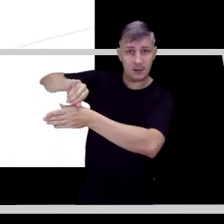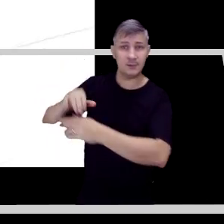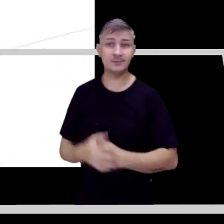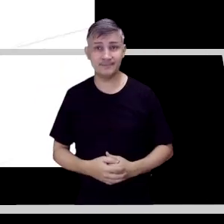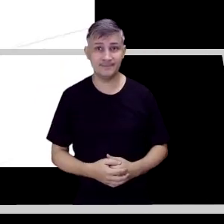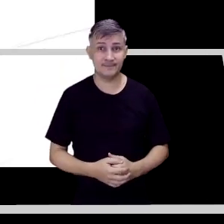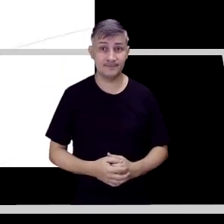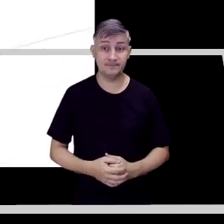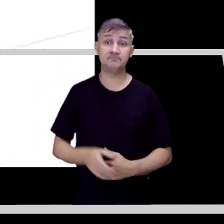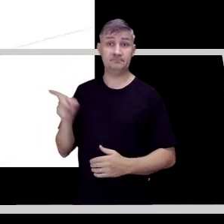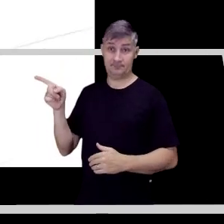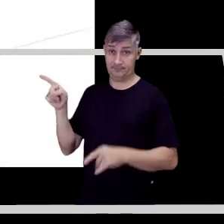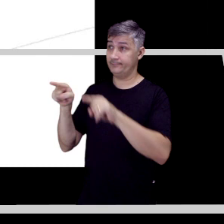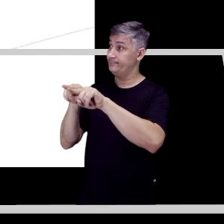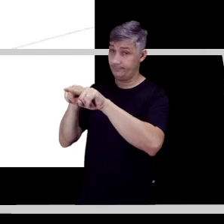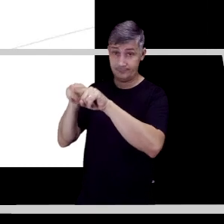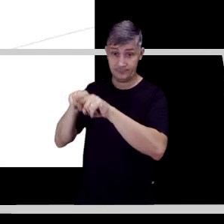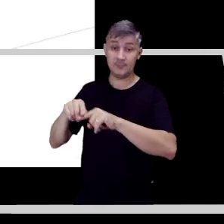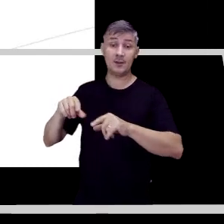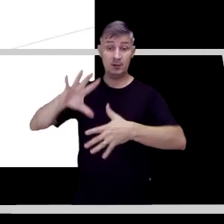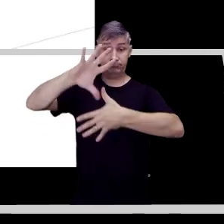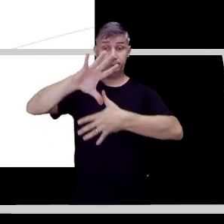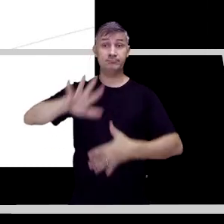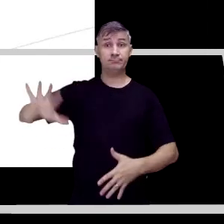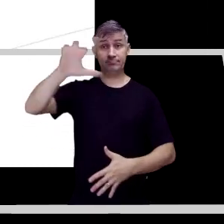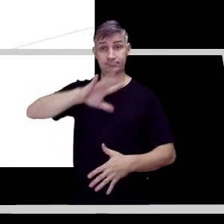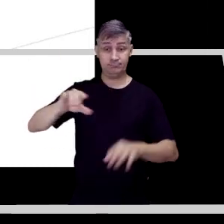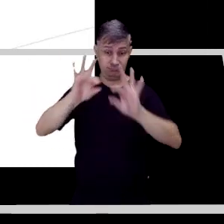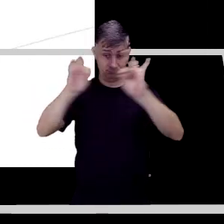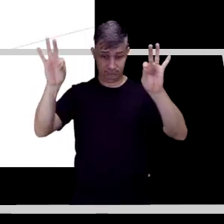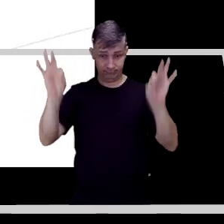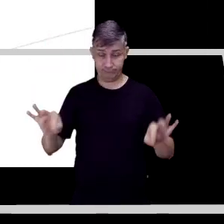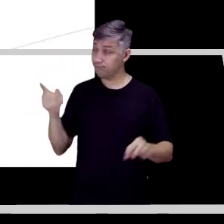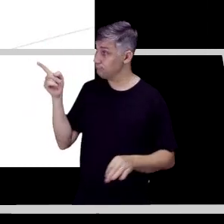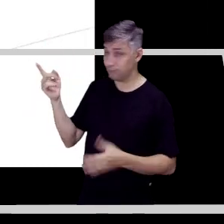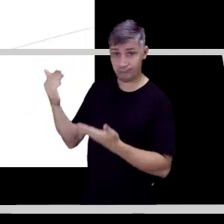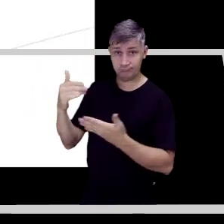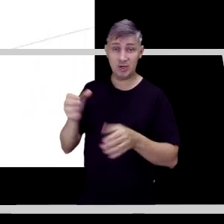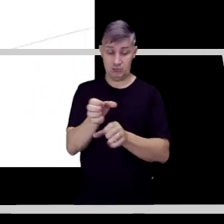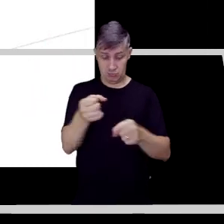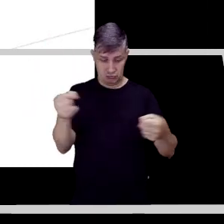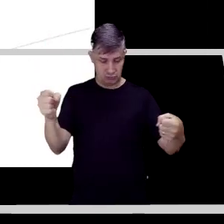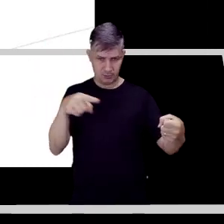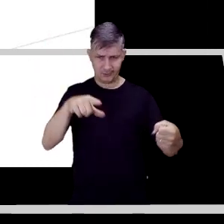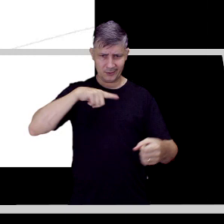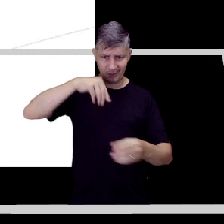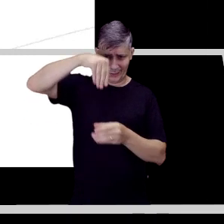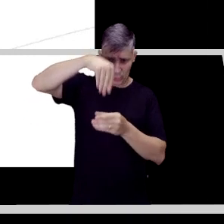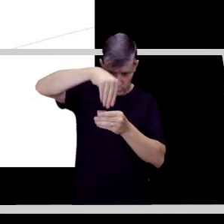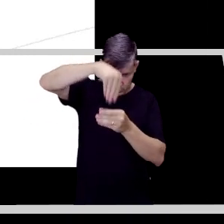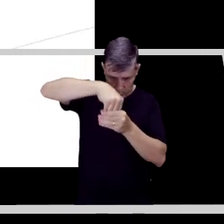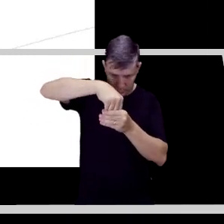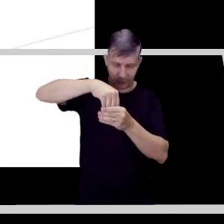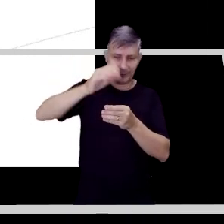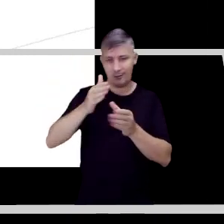casa. Ela, em termos de planta, ela tem uma lógica bem legível, assim, são dois núcleos, um